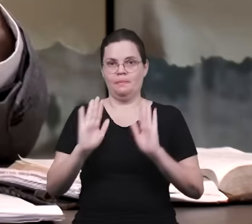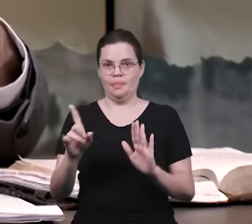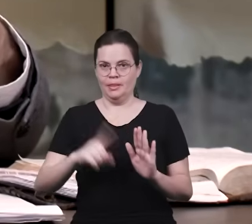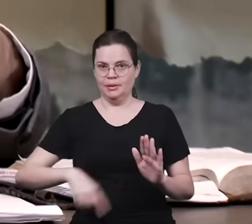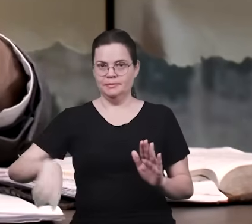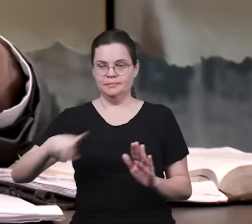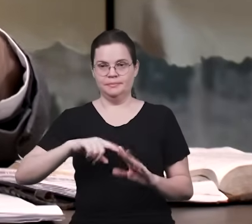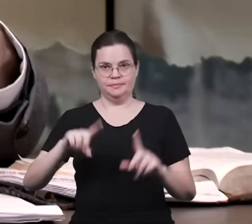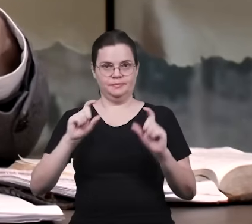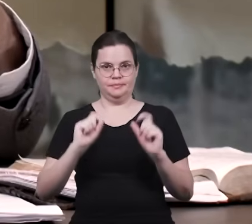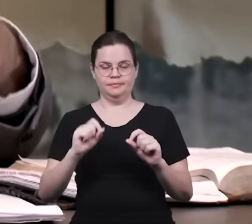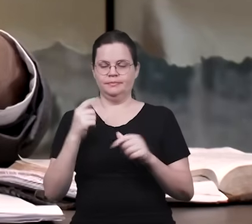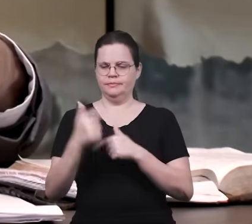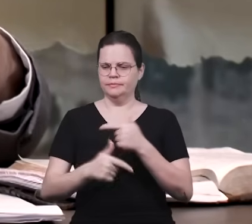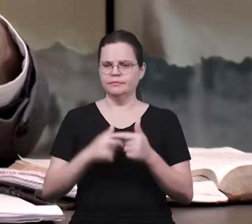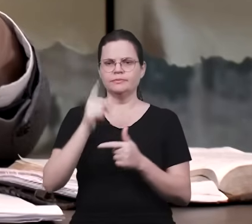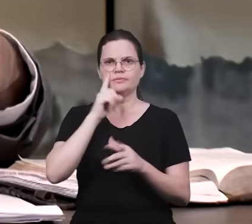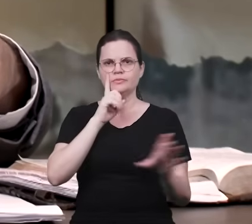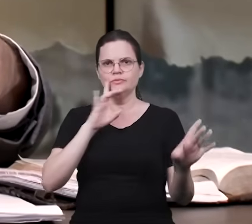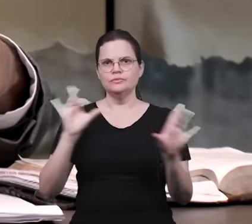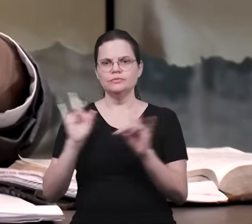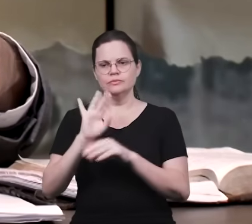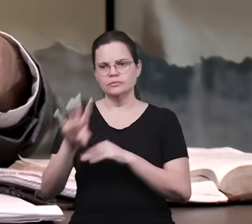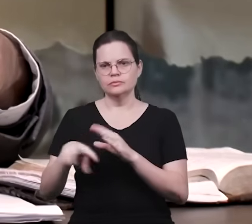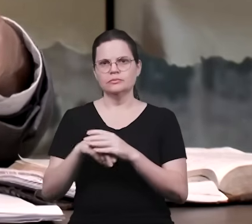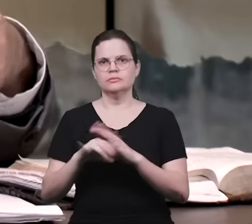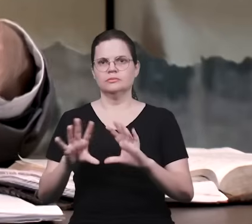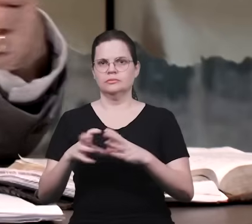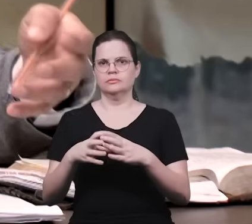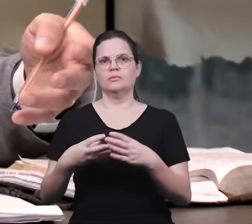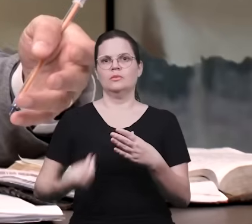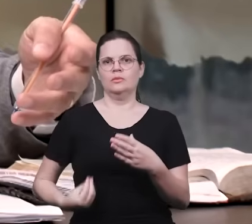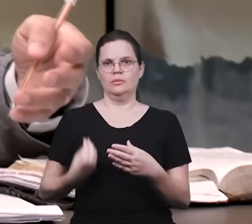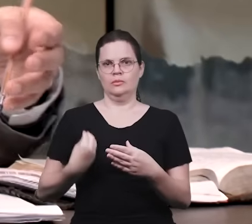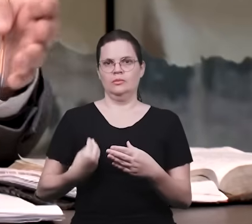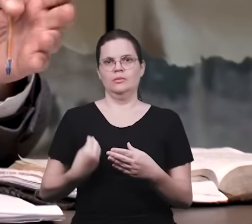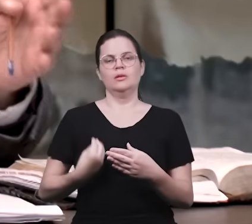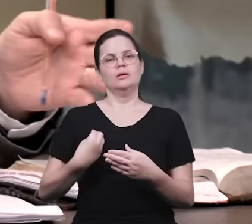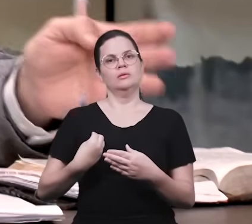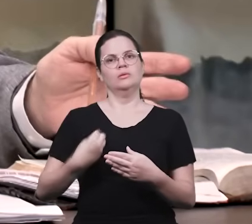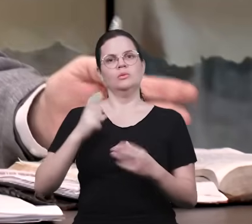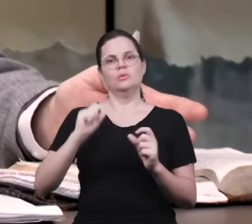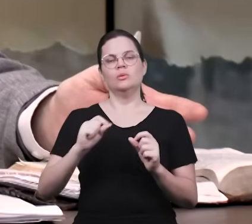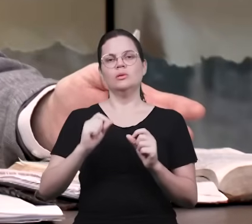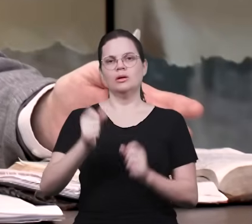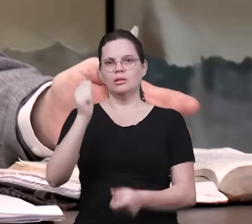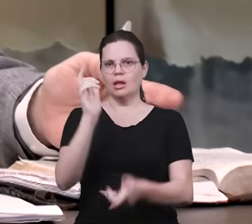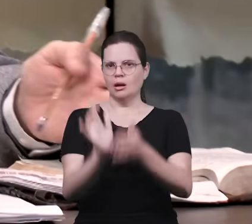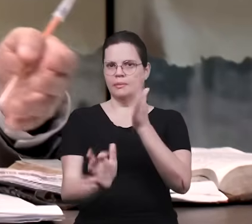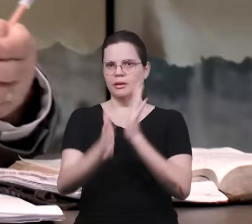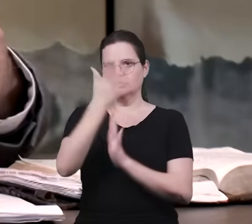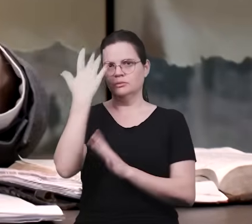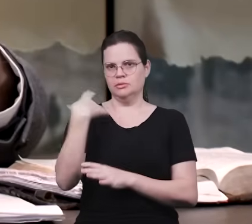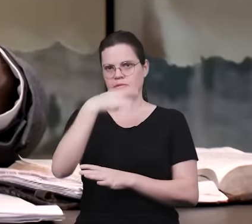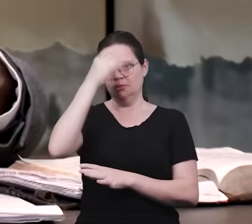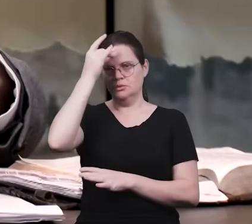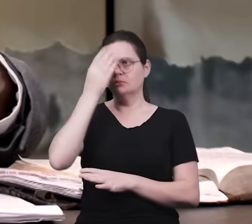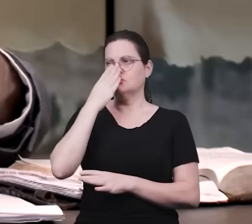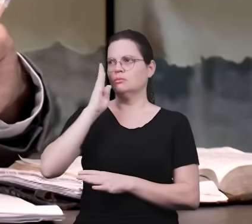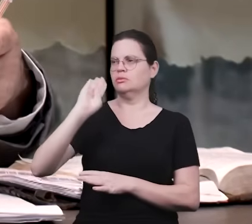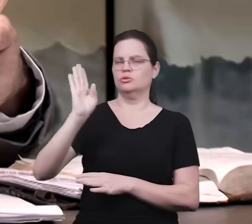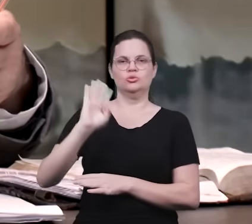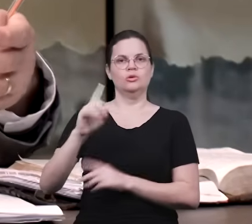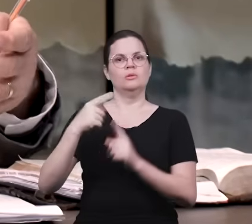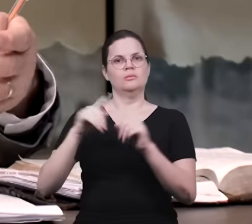luta diária é fazer parte da igreja que vive o Pentecostes, que não se afastou do Pentecostes, não